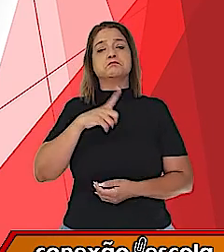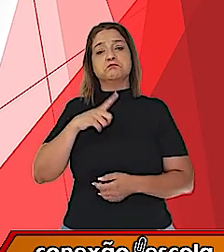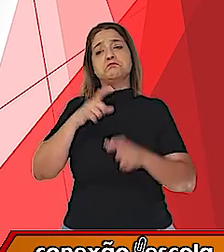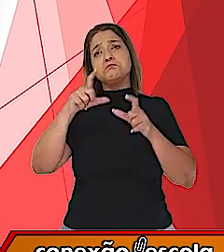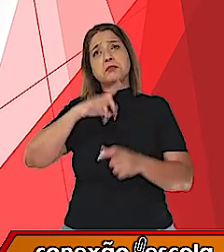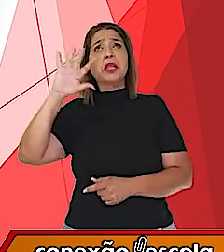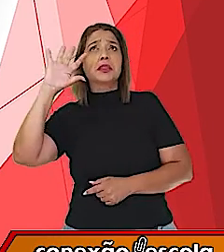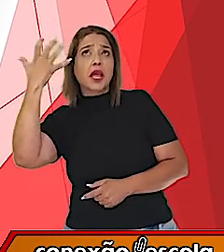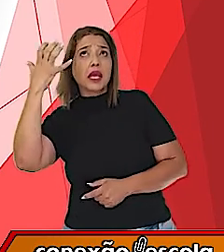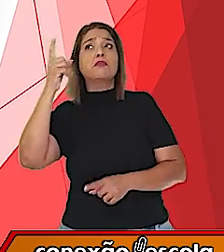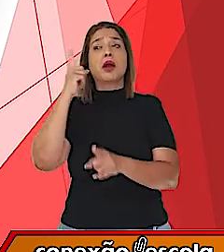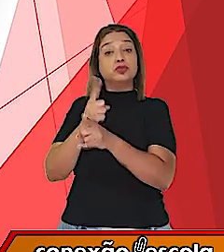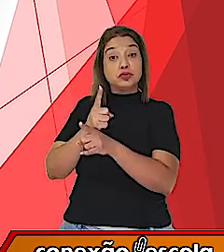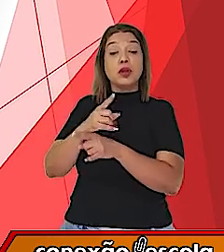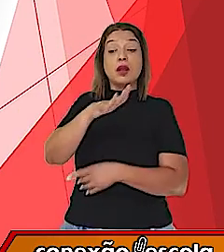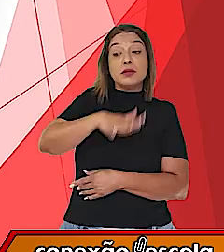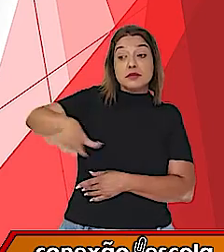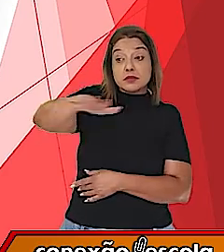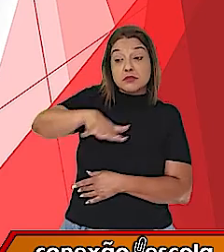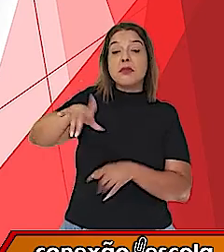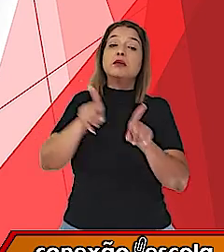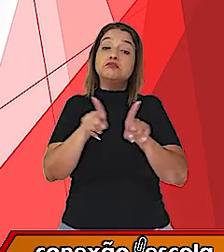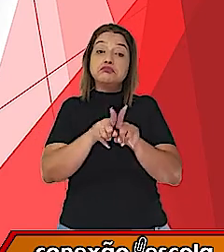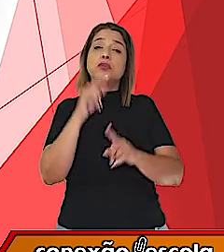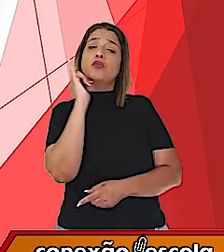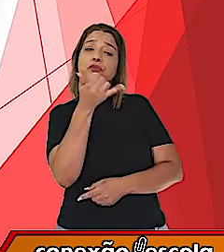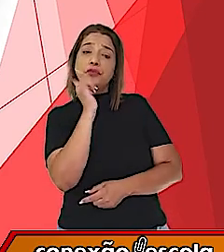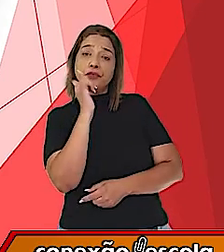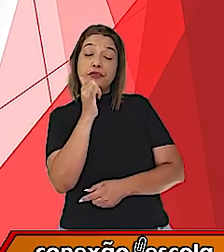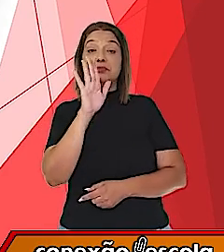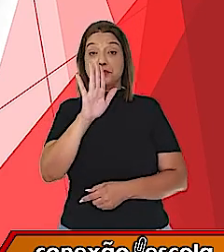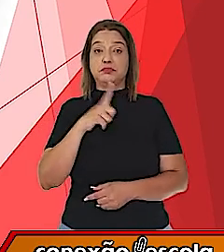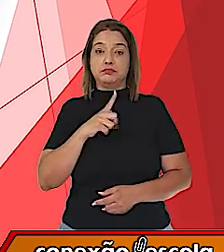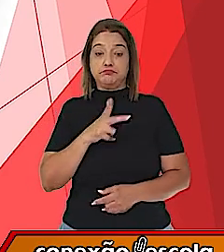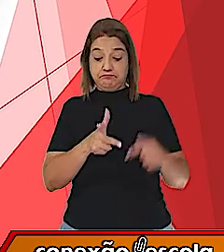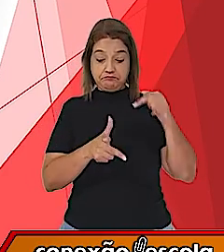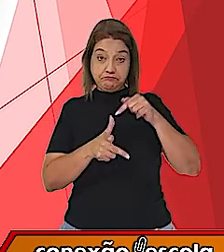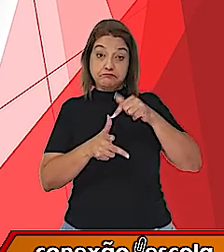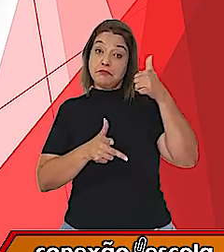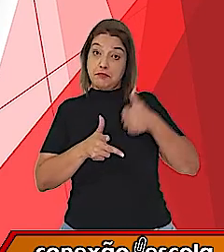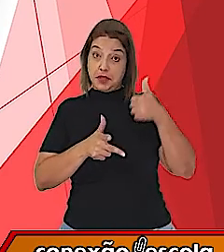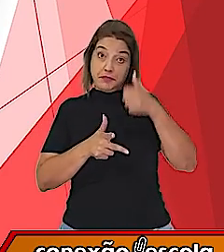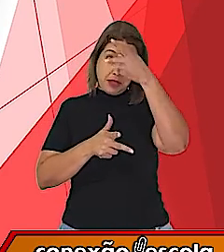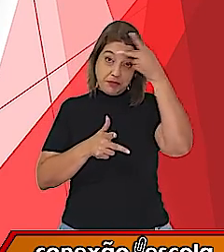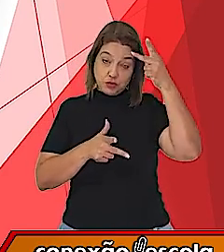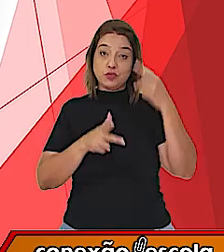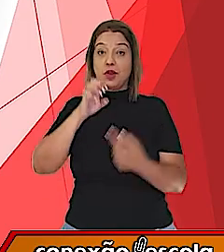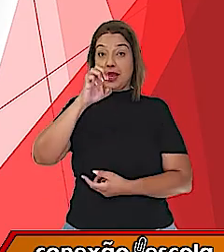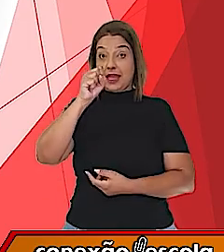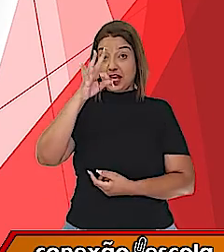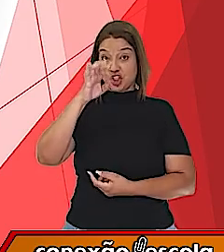no tempo, no espaço ou no próprio discurso. Primeira pessoa, este, esta,